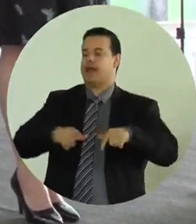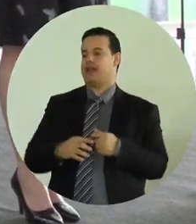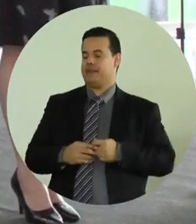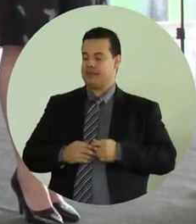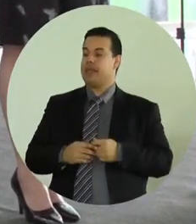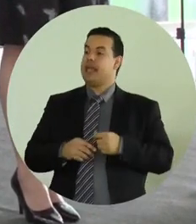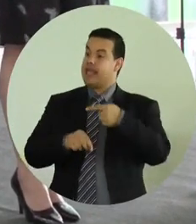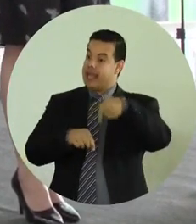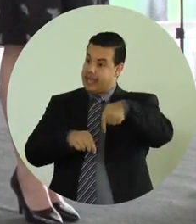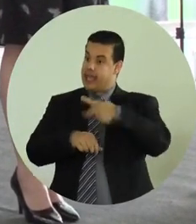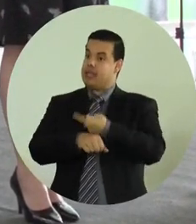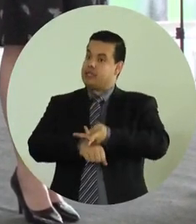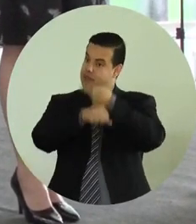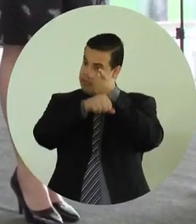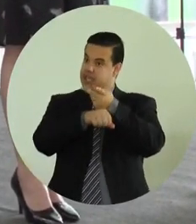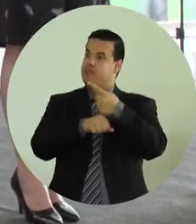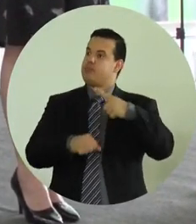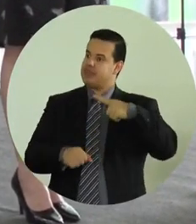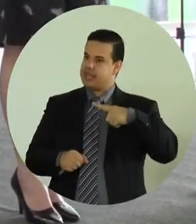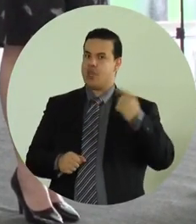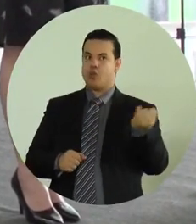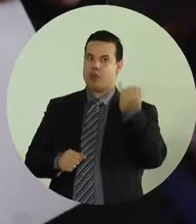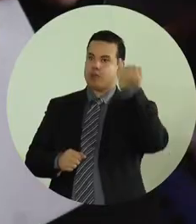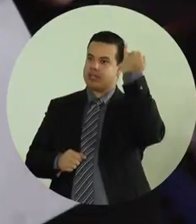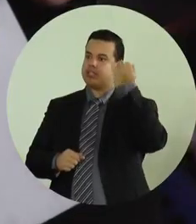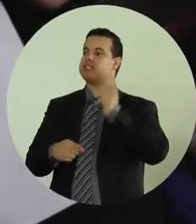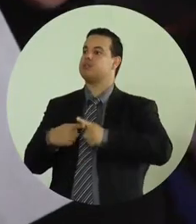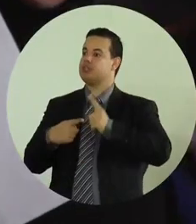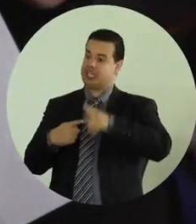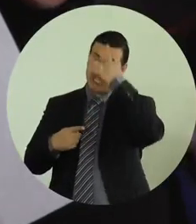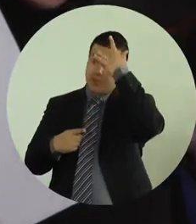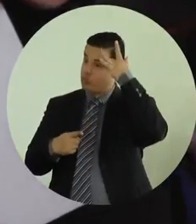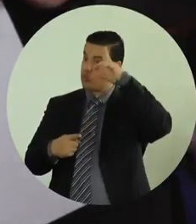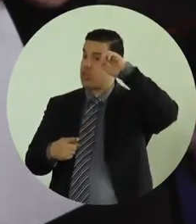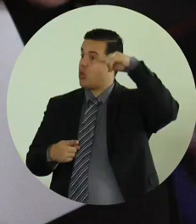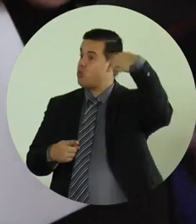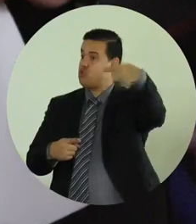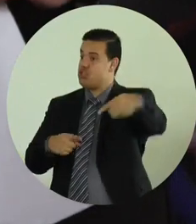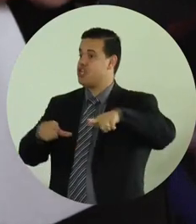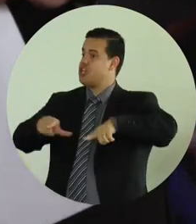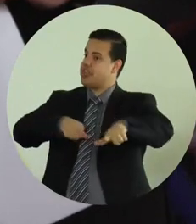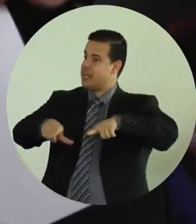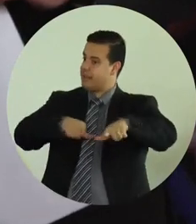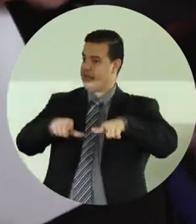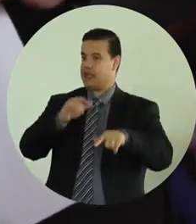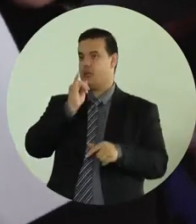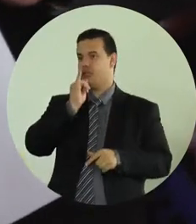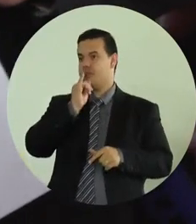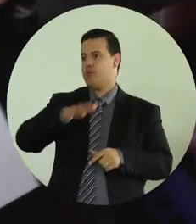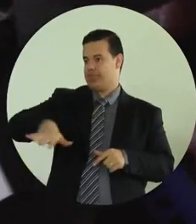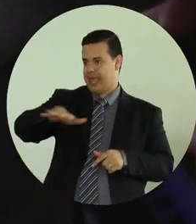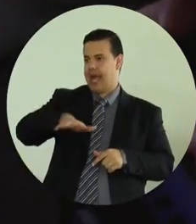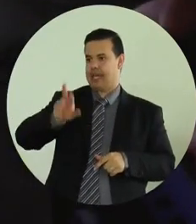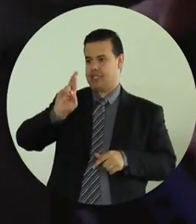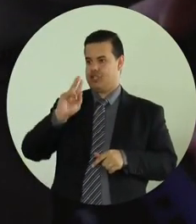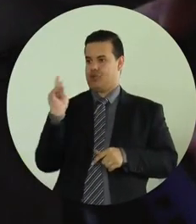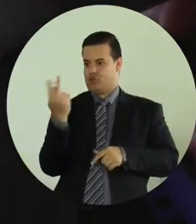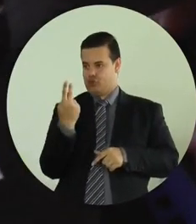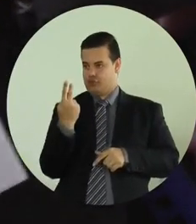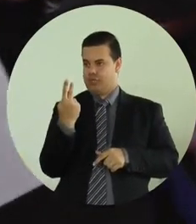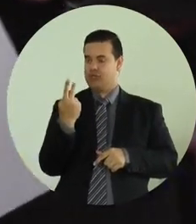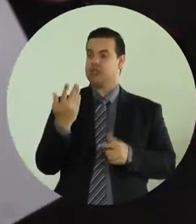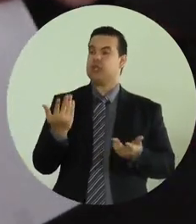um significado para quem está lá na empresa no dia a dia, né, especialmente quem está na área de recursos humanos, né, tem